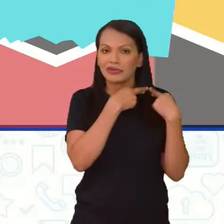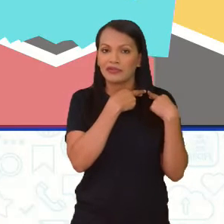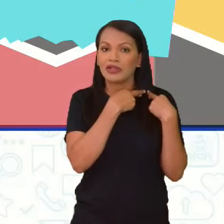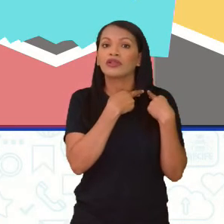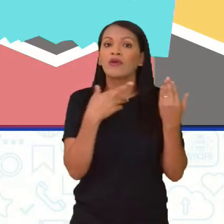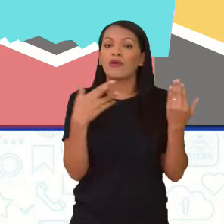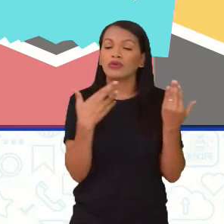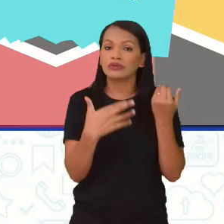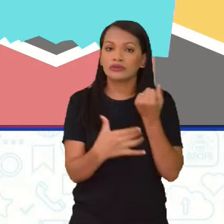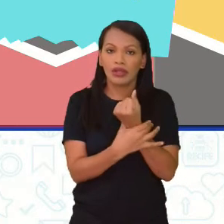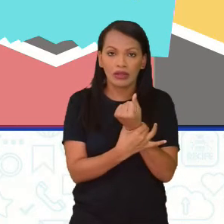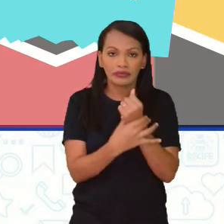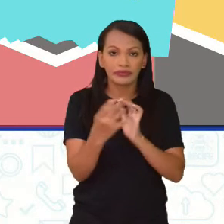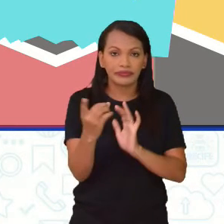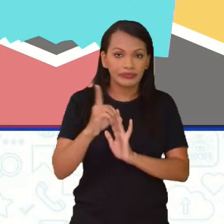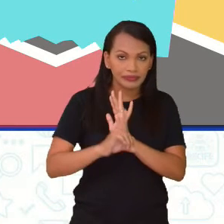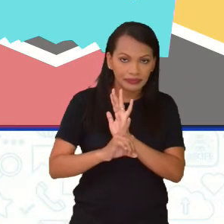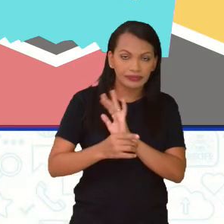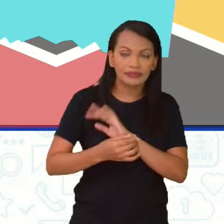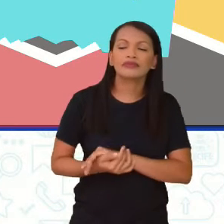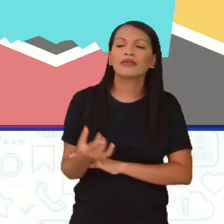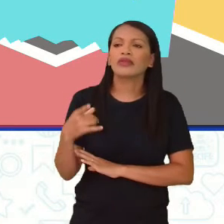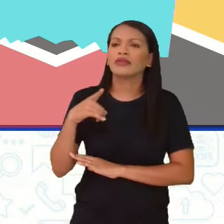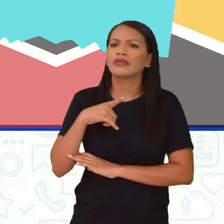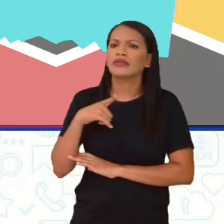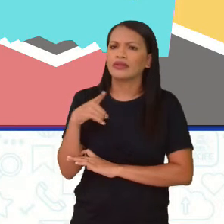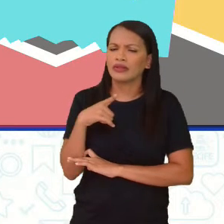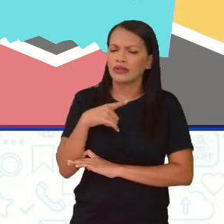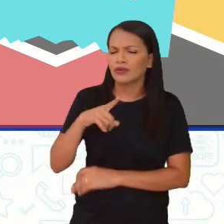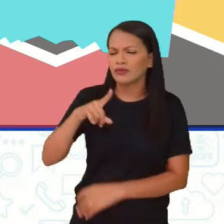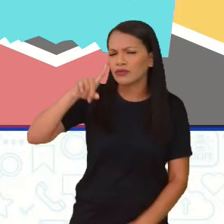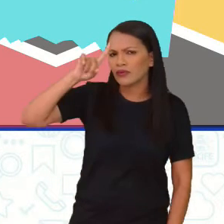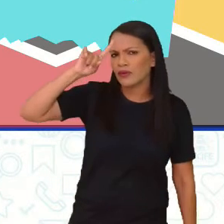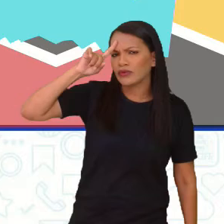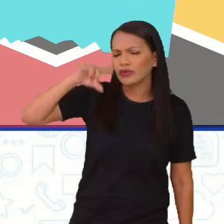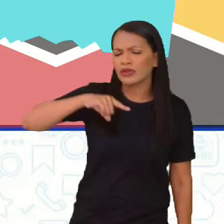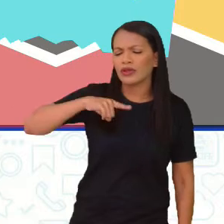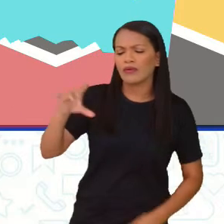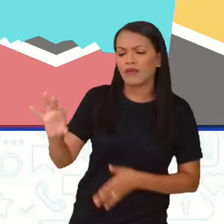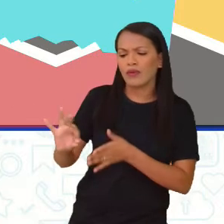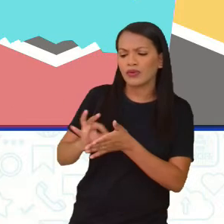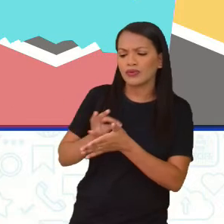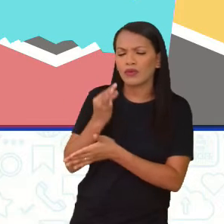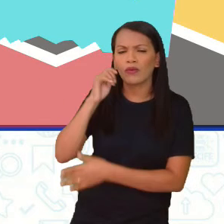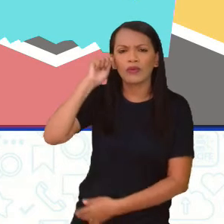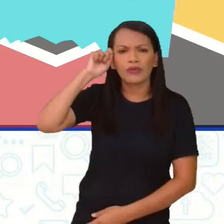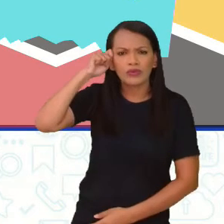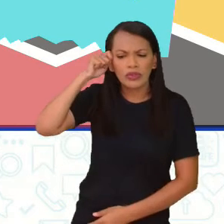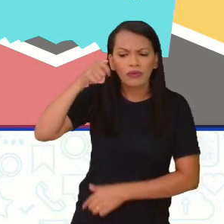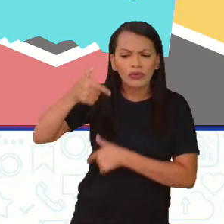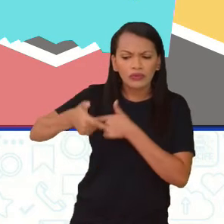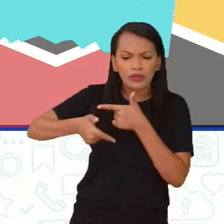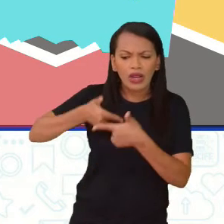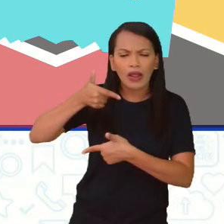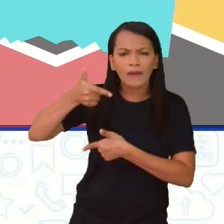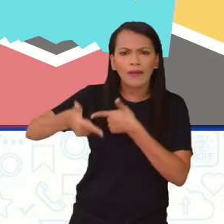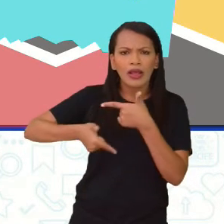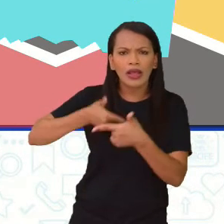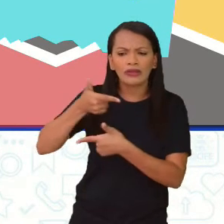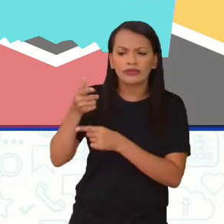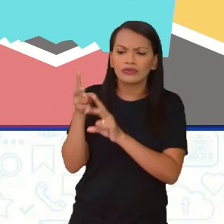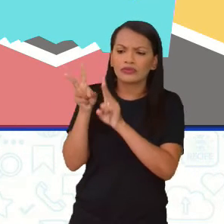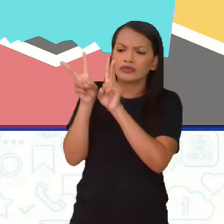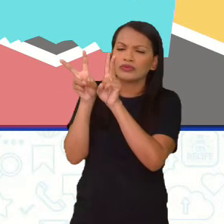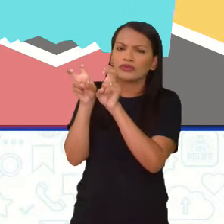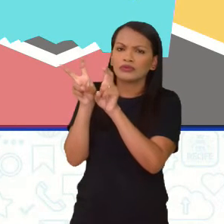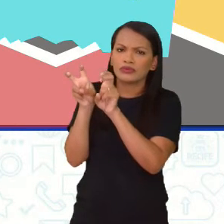feito todos os dias, né? Existe uma autora negra, né, que trabalha muito essa questão da